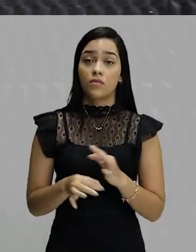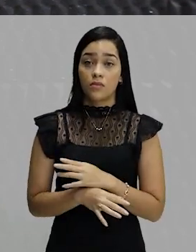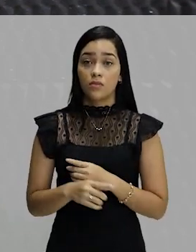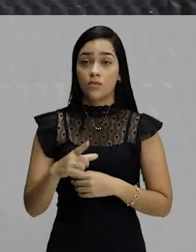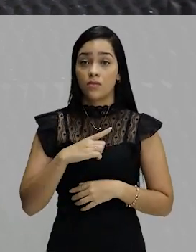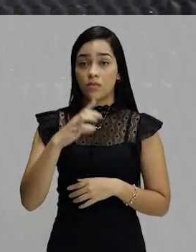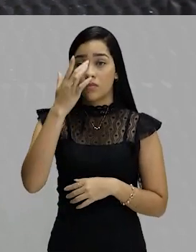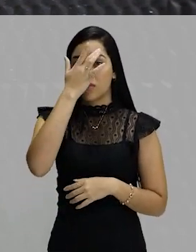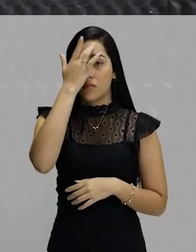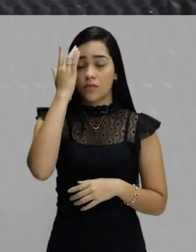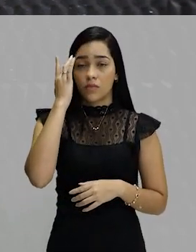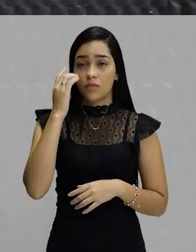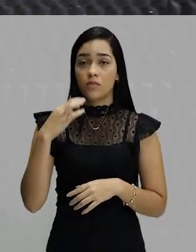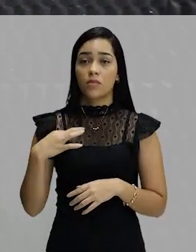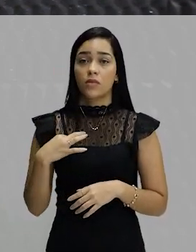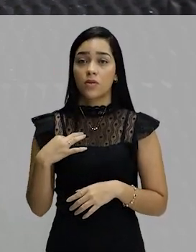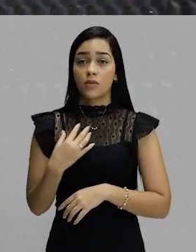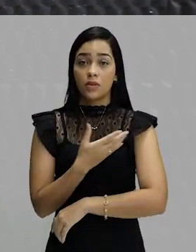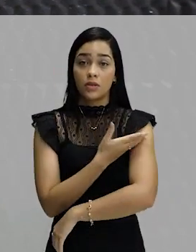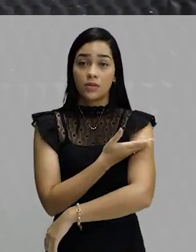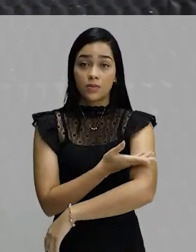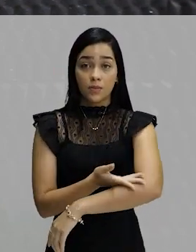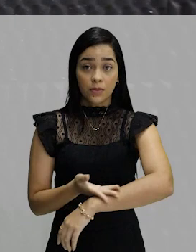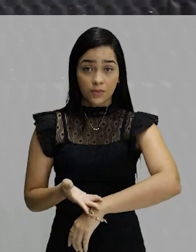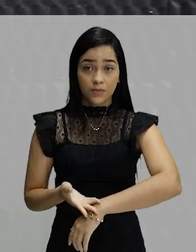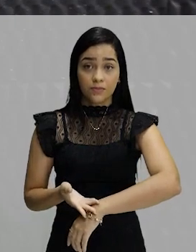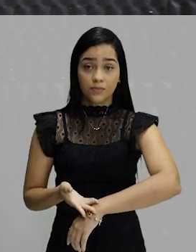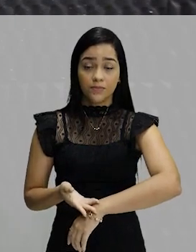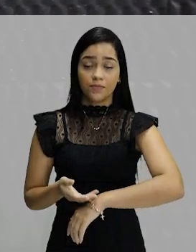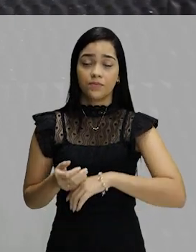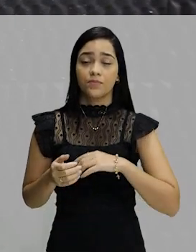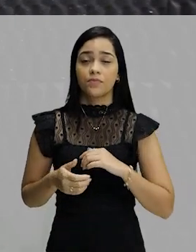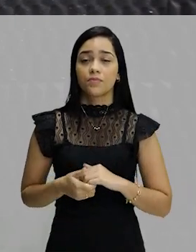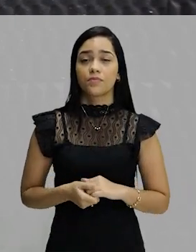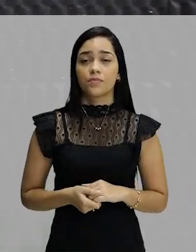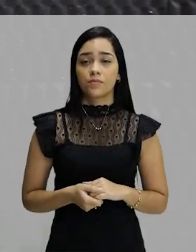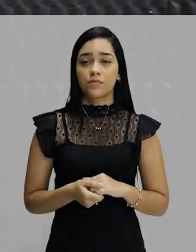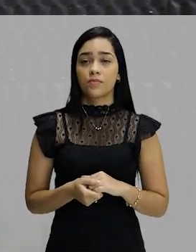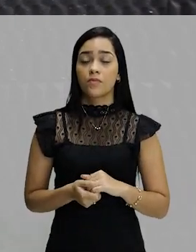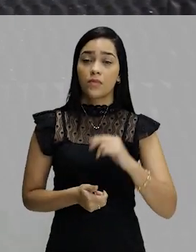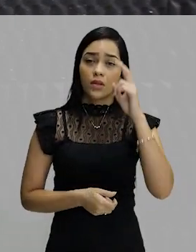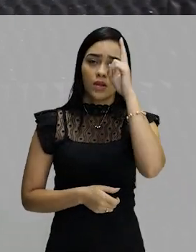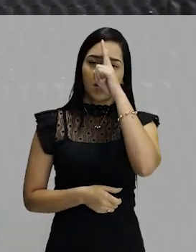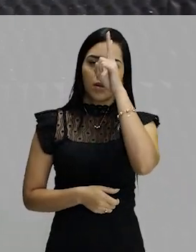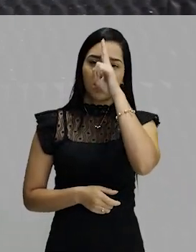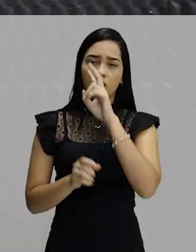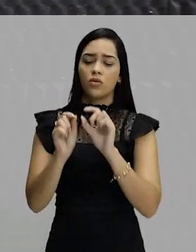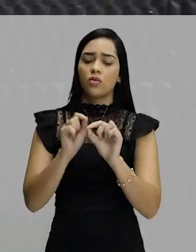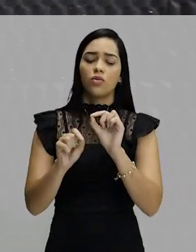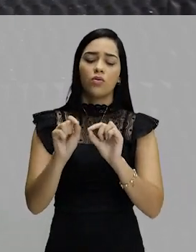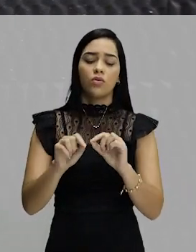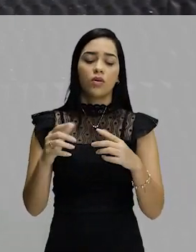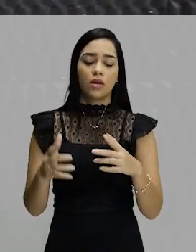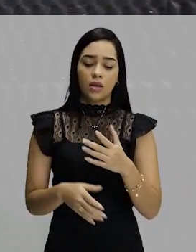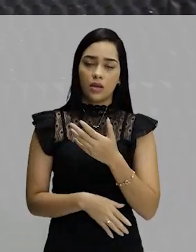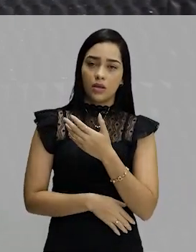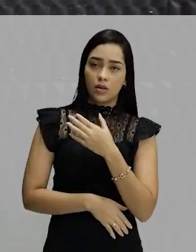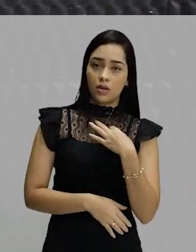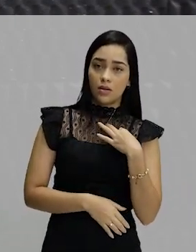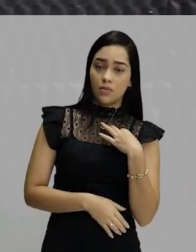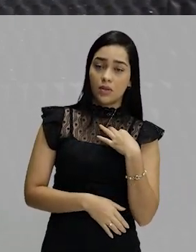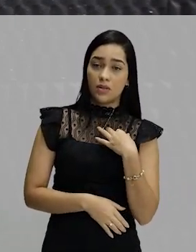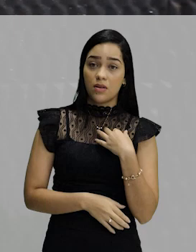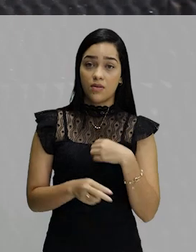as pessoas com as camisas brancas. Aqui. Lembrando que camisas verdes